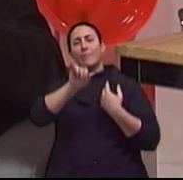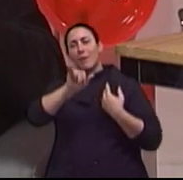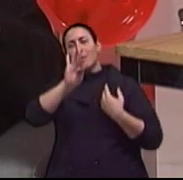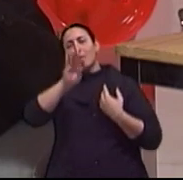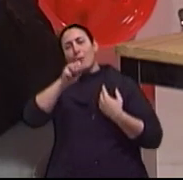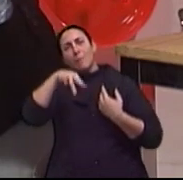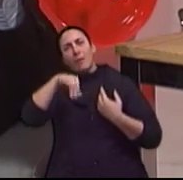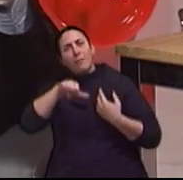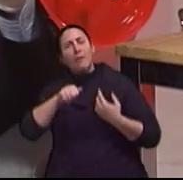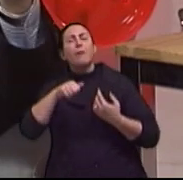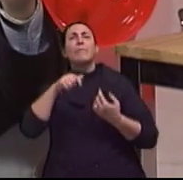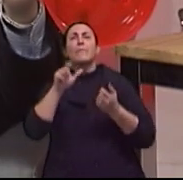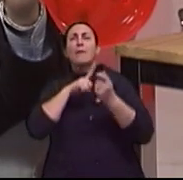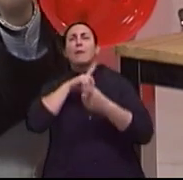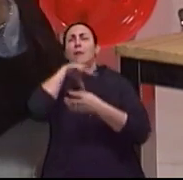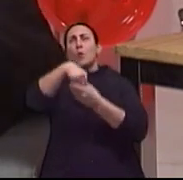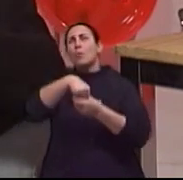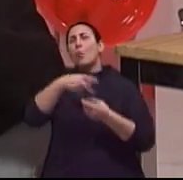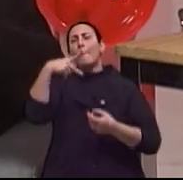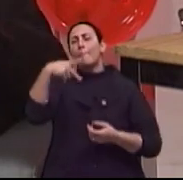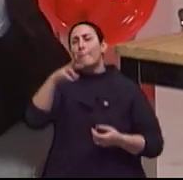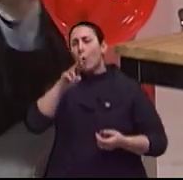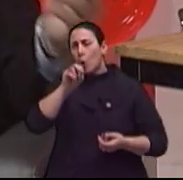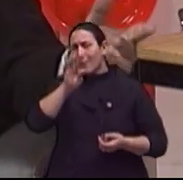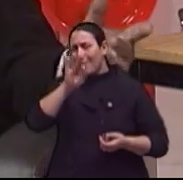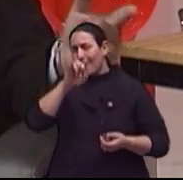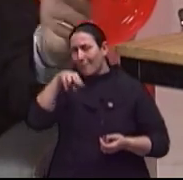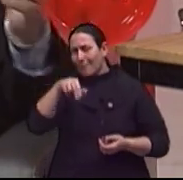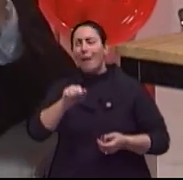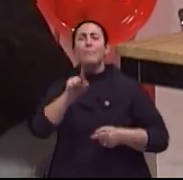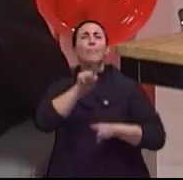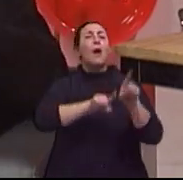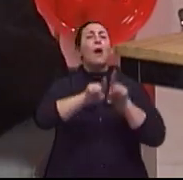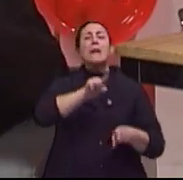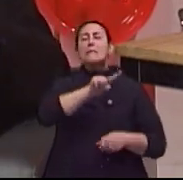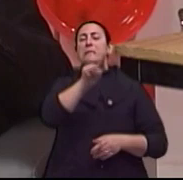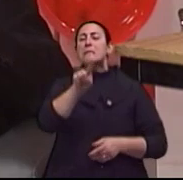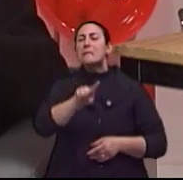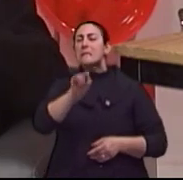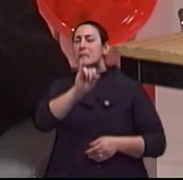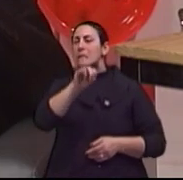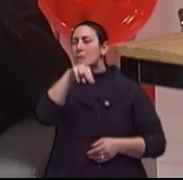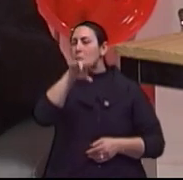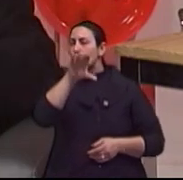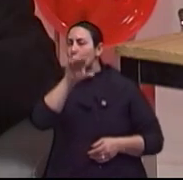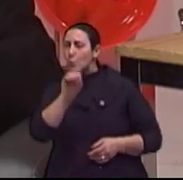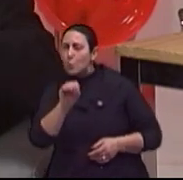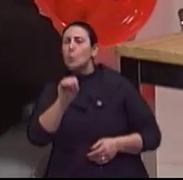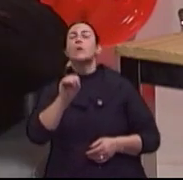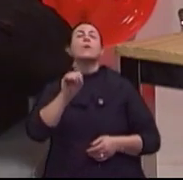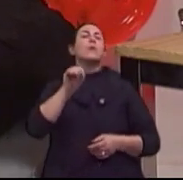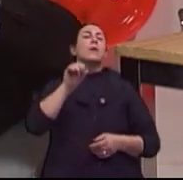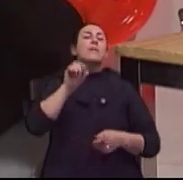proteínas e metais que são zinco e outros produtos